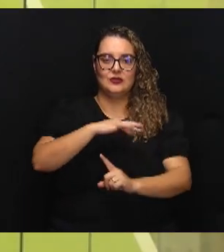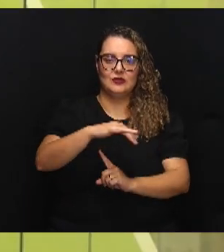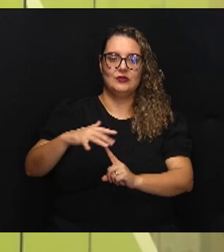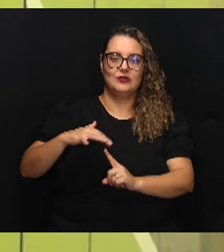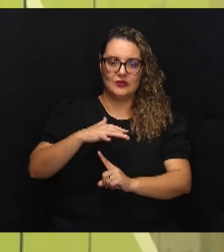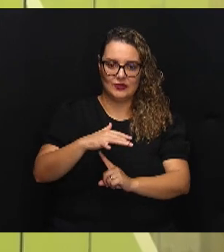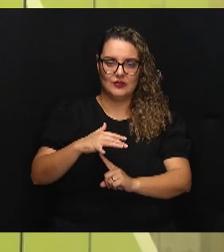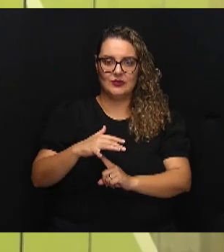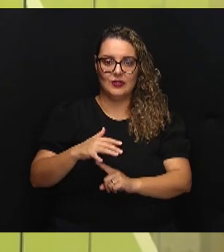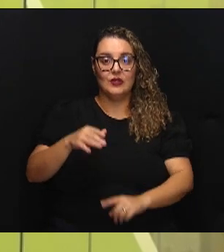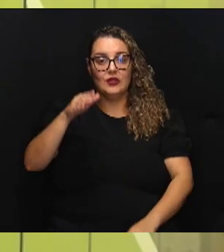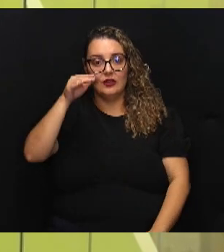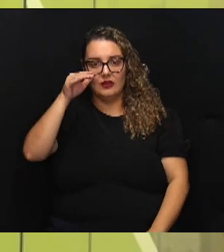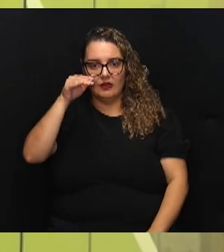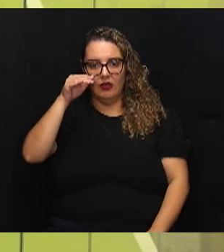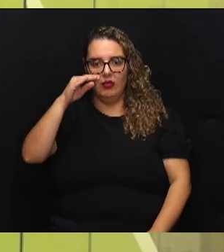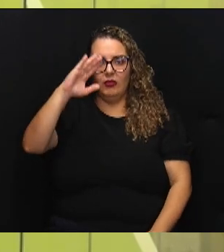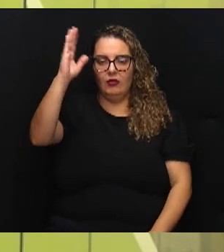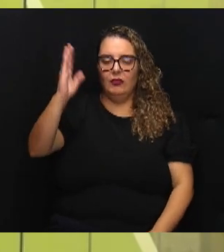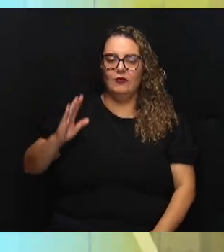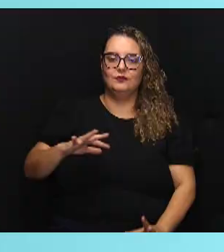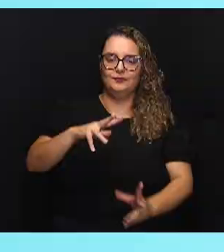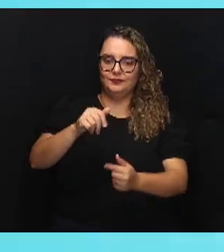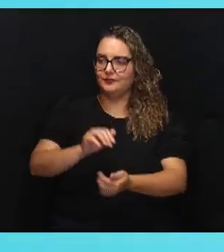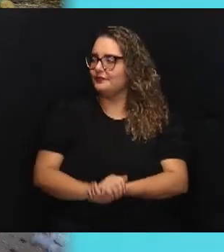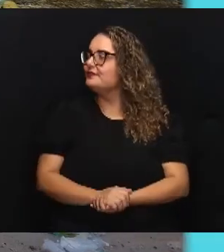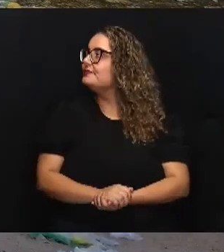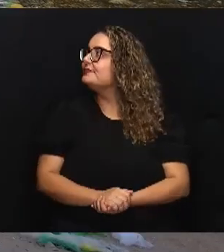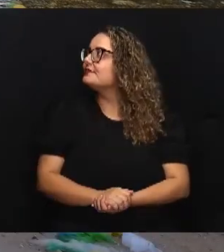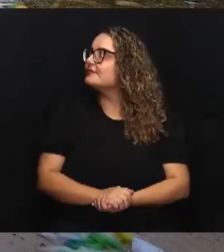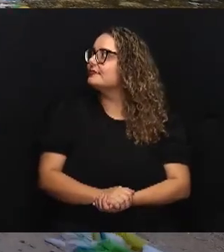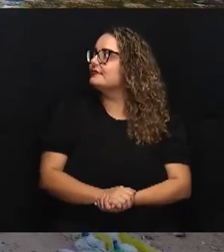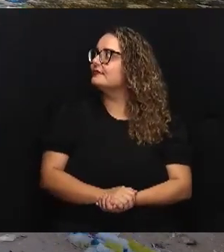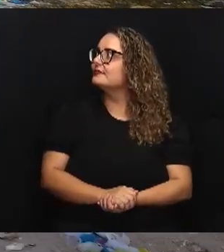ambiental pelas curiosidades do Brasil e do mundo.